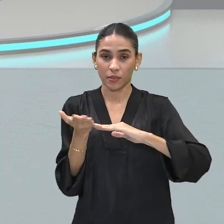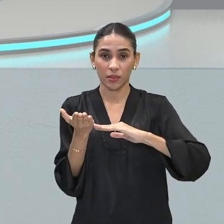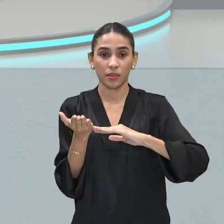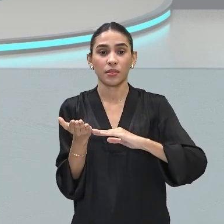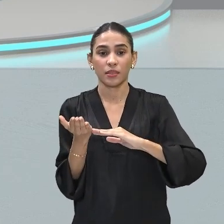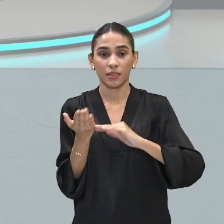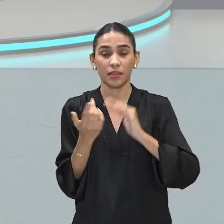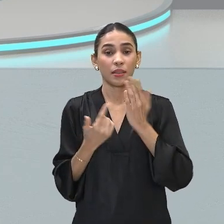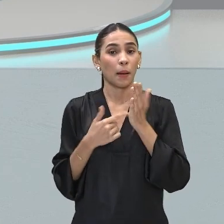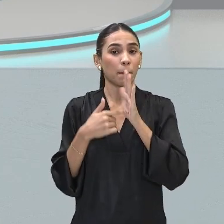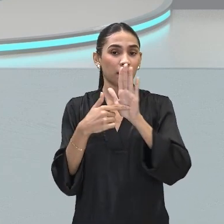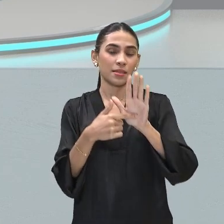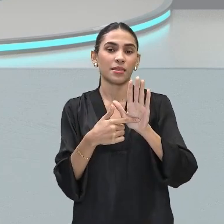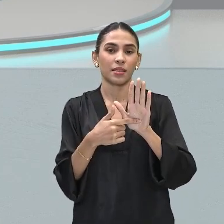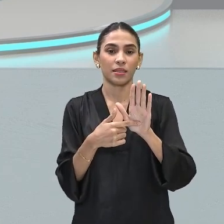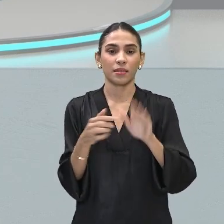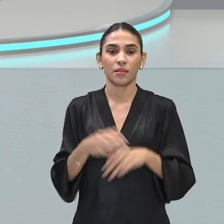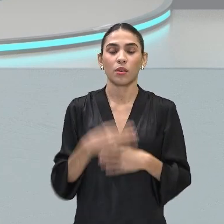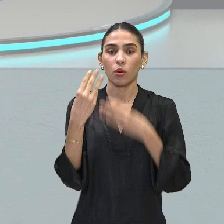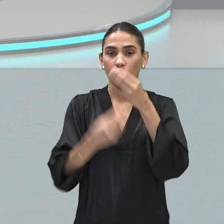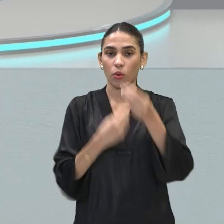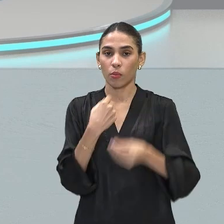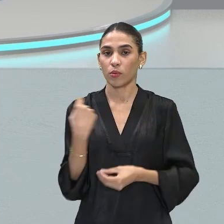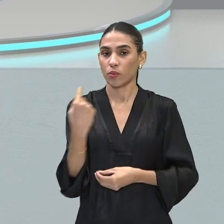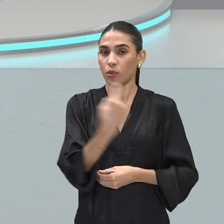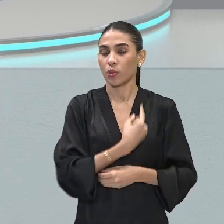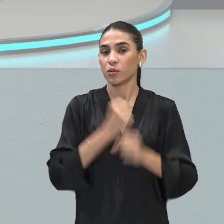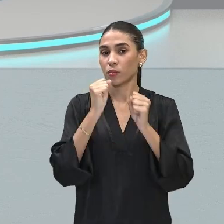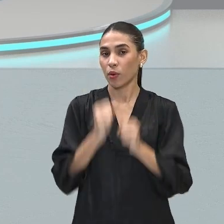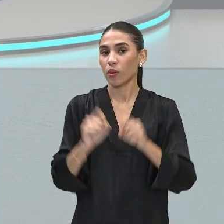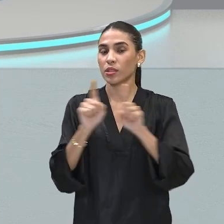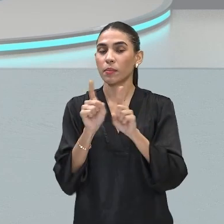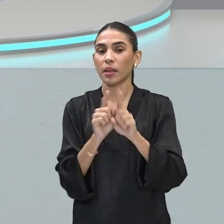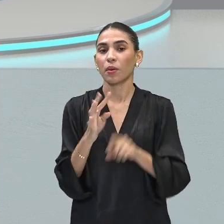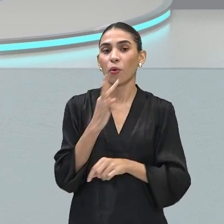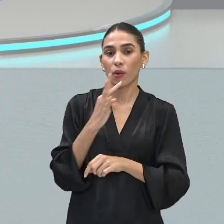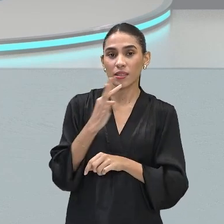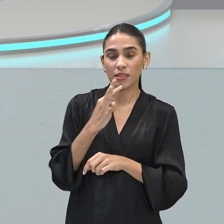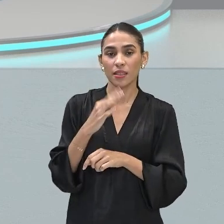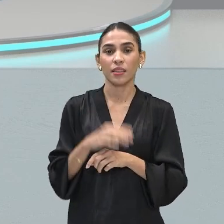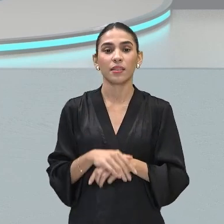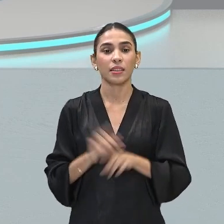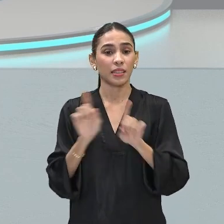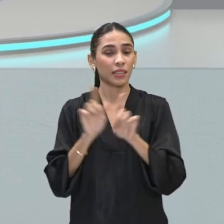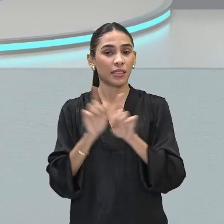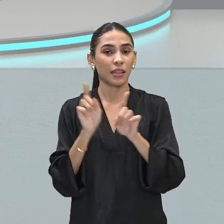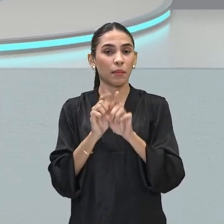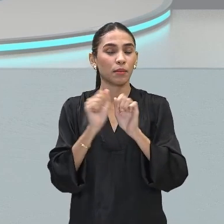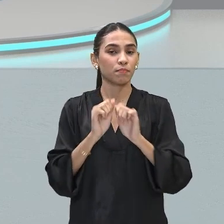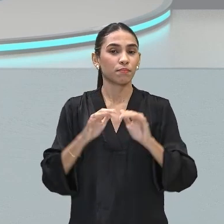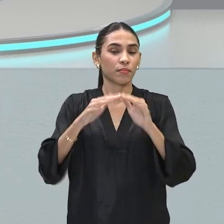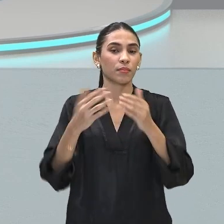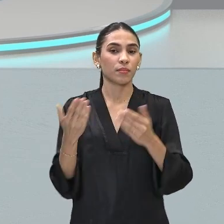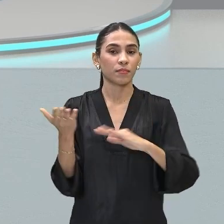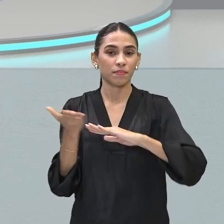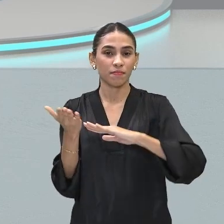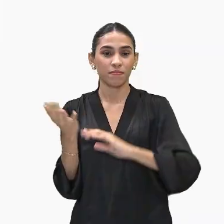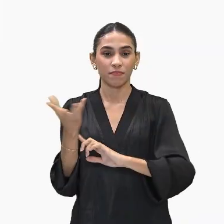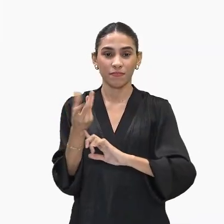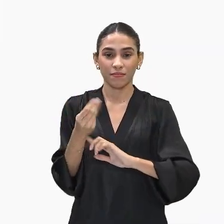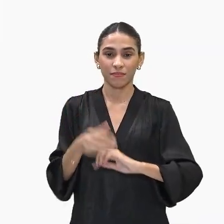se apresentando para a gente, como a gente pode se apropriar, né, e se deliciar com essa obra de arte contemporânea.